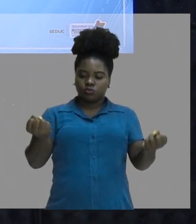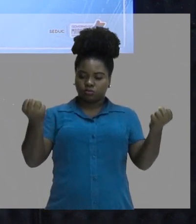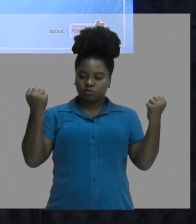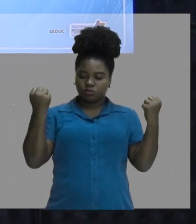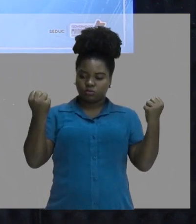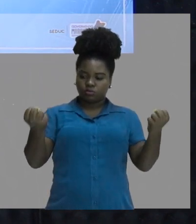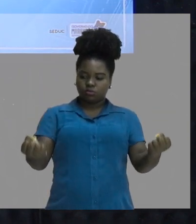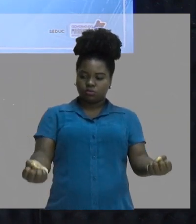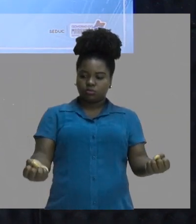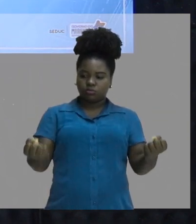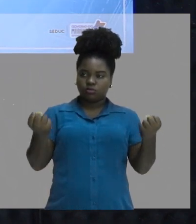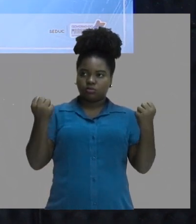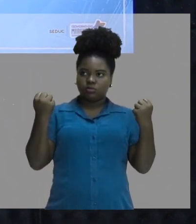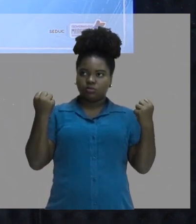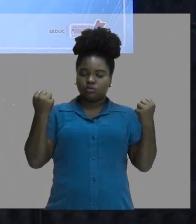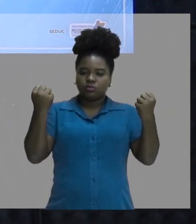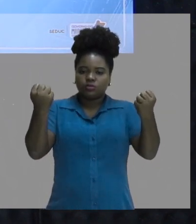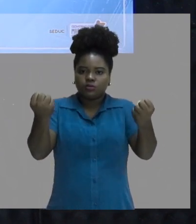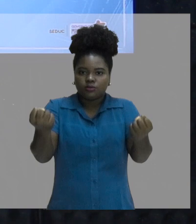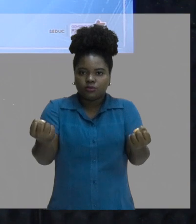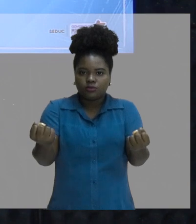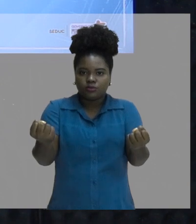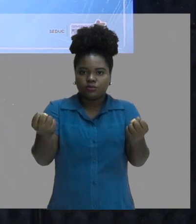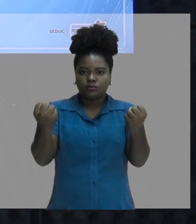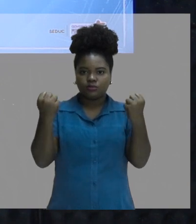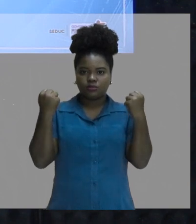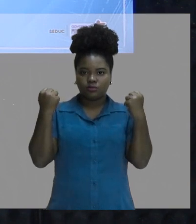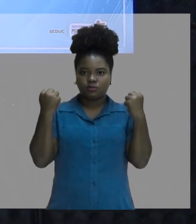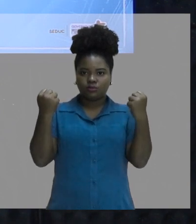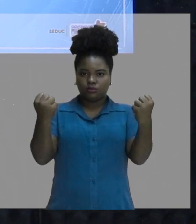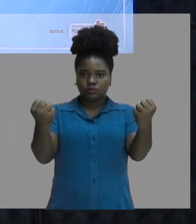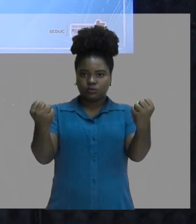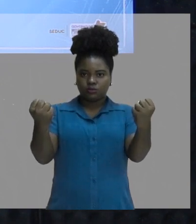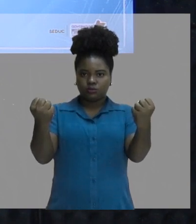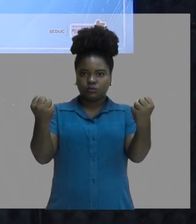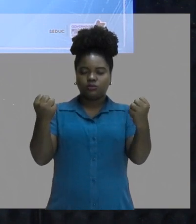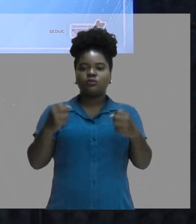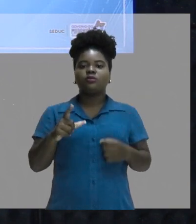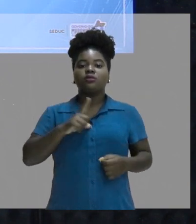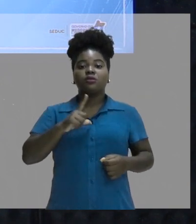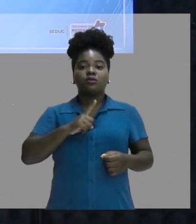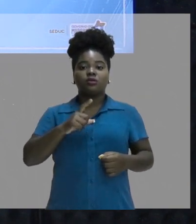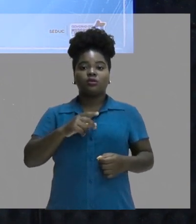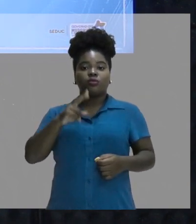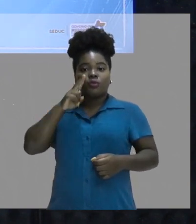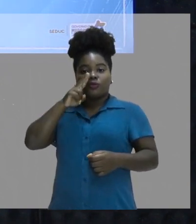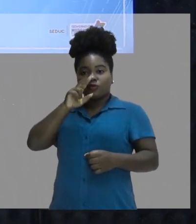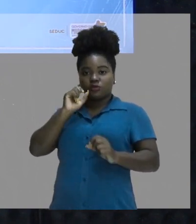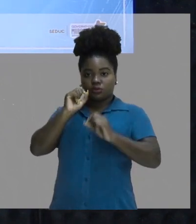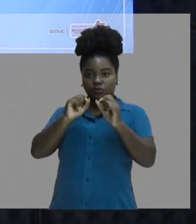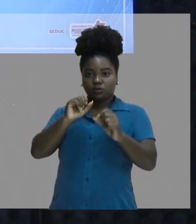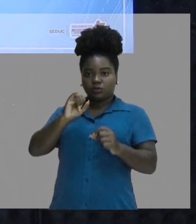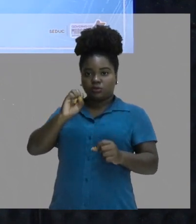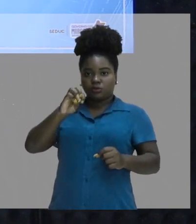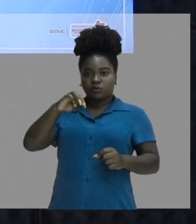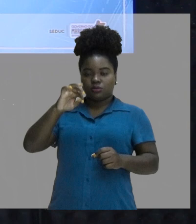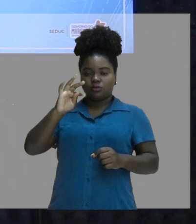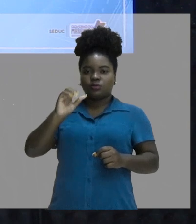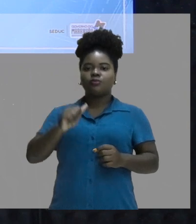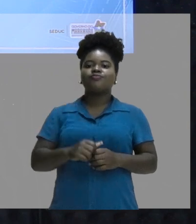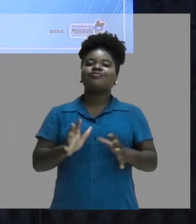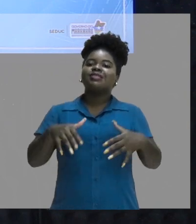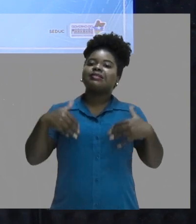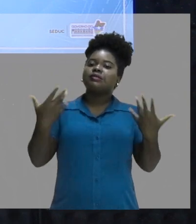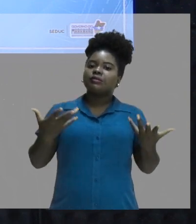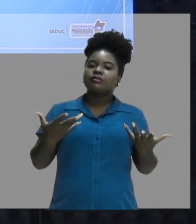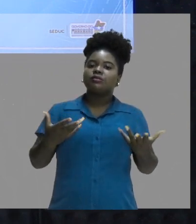ali contraindo o abdômen, fazendo um trabalho abdominal. Ali a gente está fazendo uma força o quê? Isométrica. Então, galerinha,